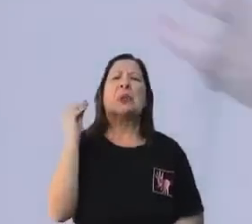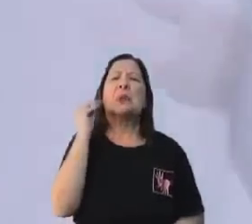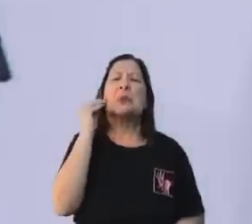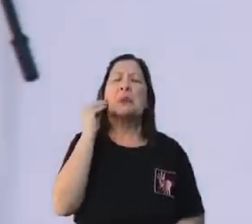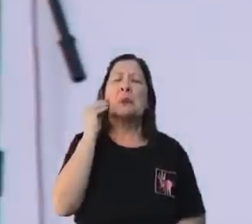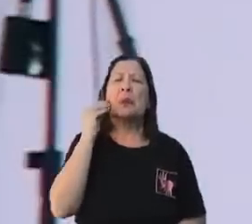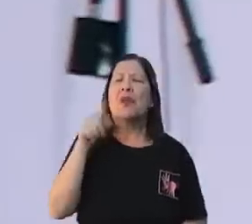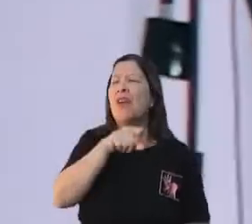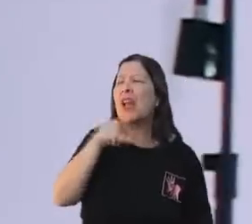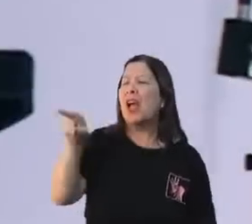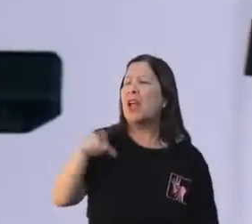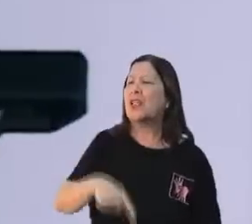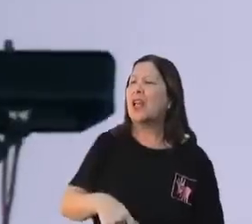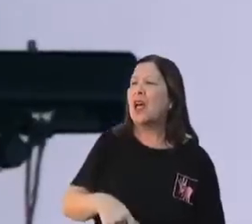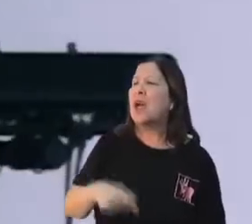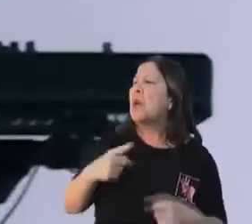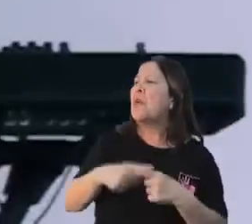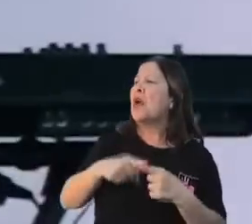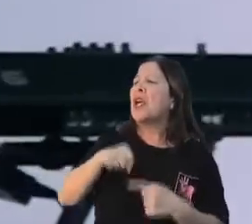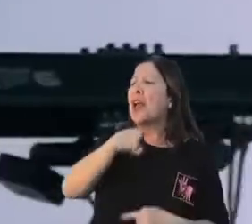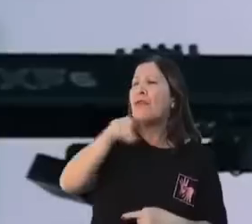de 300 denários e dar-se aos pobres.